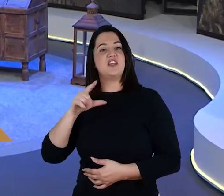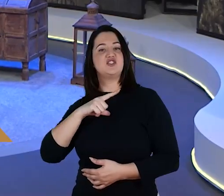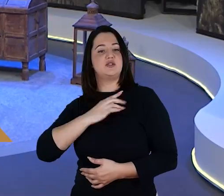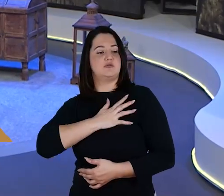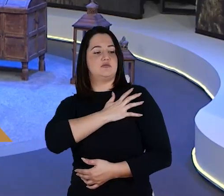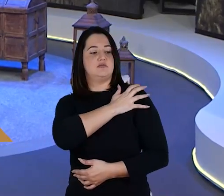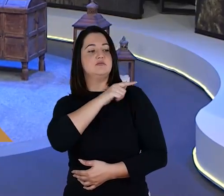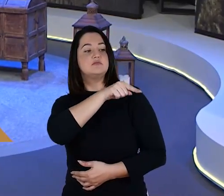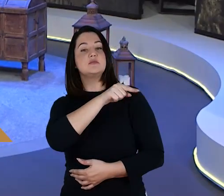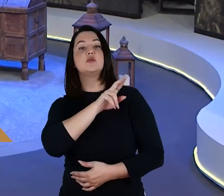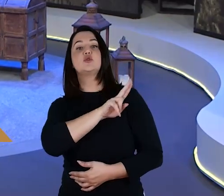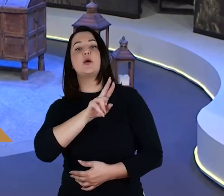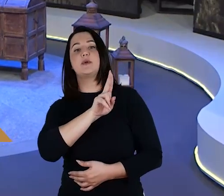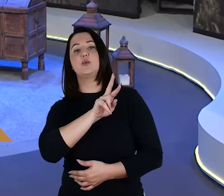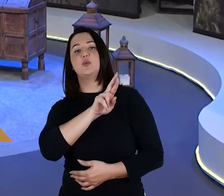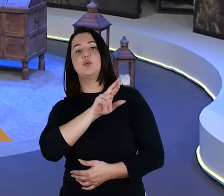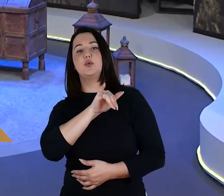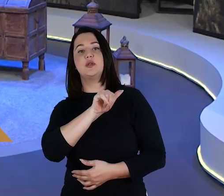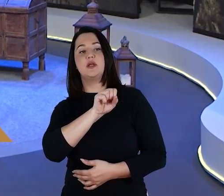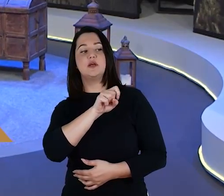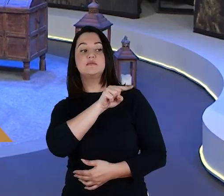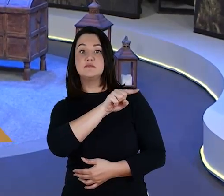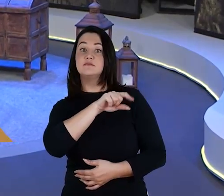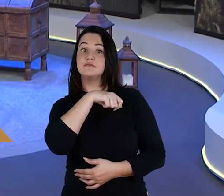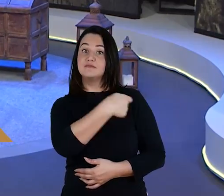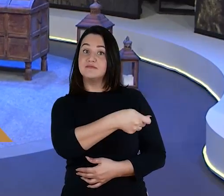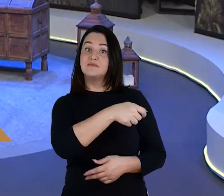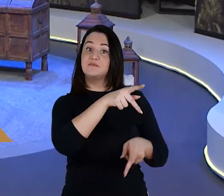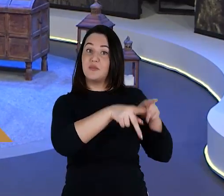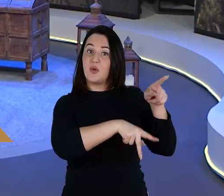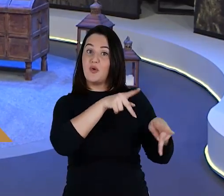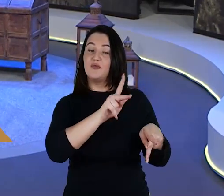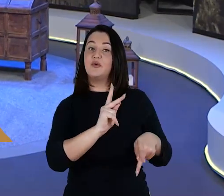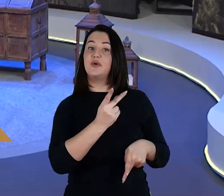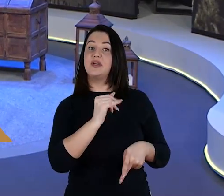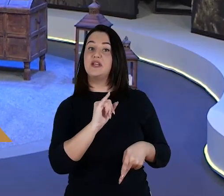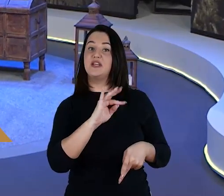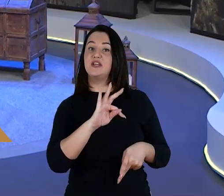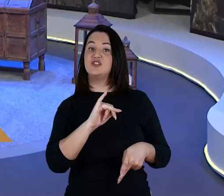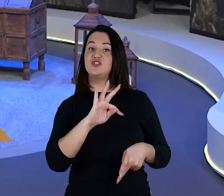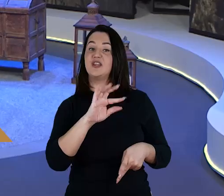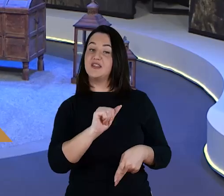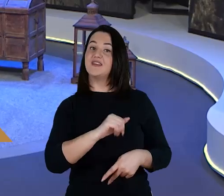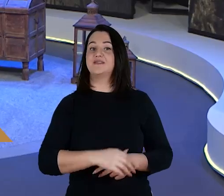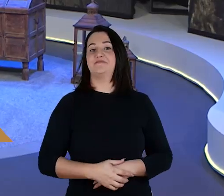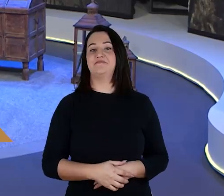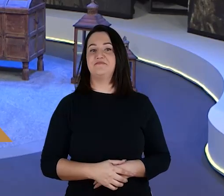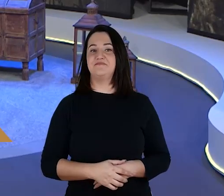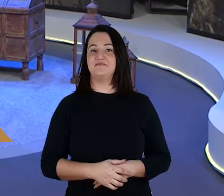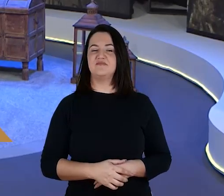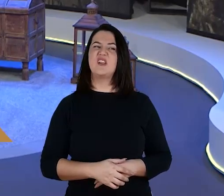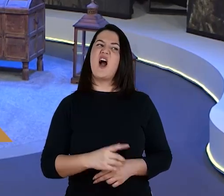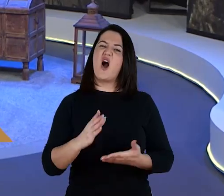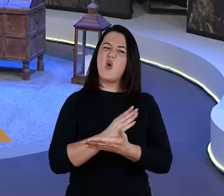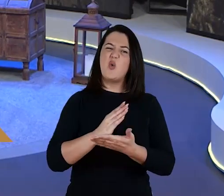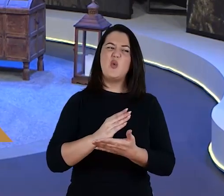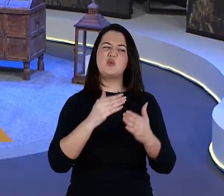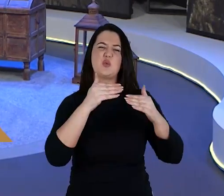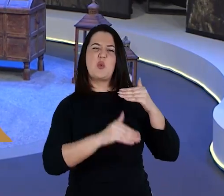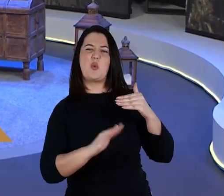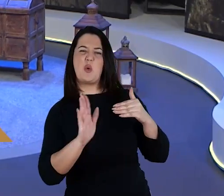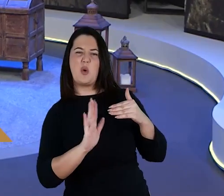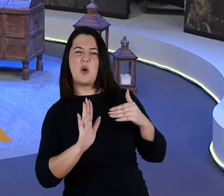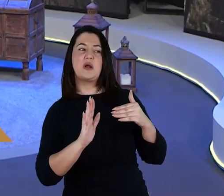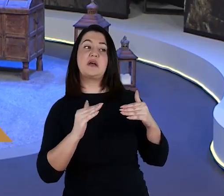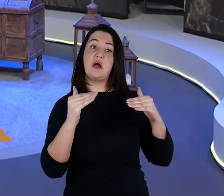embora outros comentaristas pensam que aí seria uma coincidência de nomes e que Urias seria de outro ramo hitita, mas isso é assunto